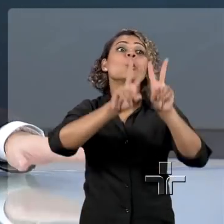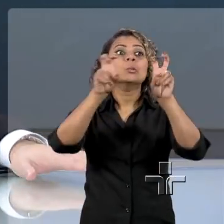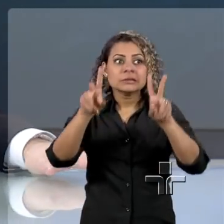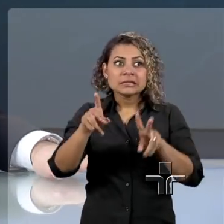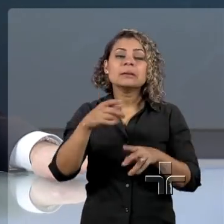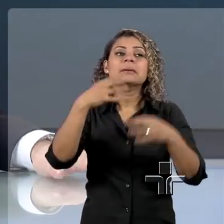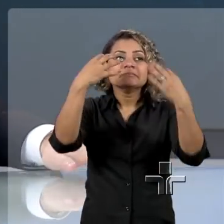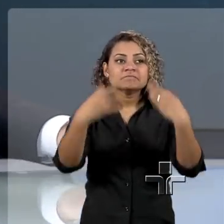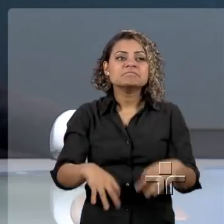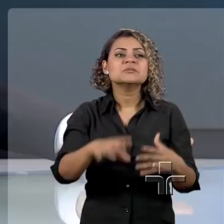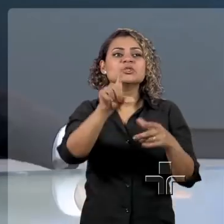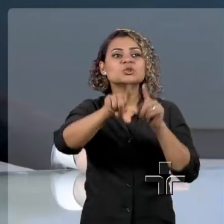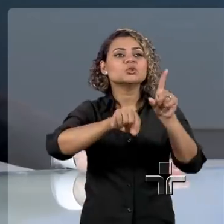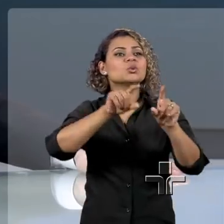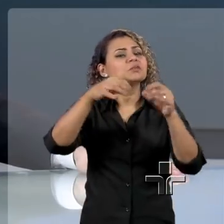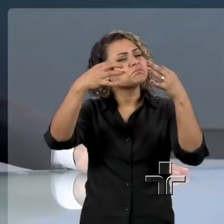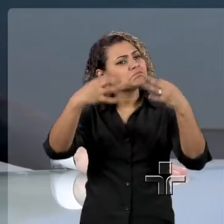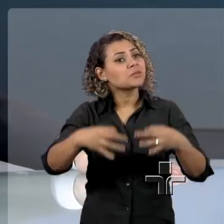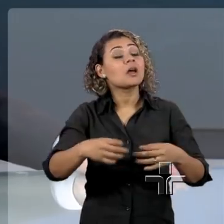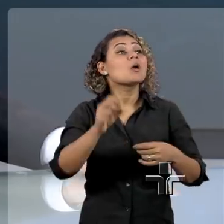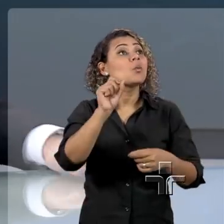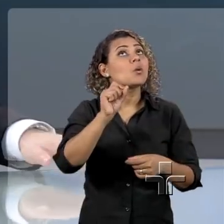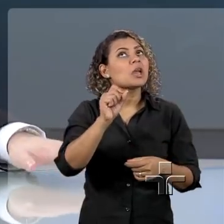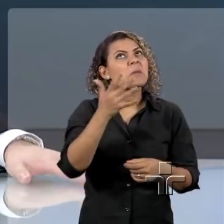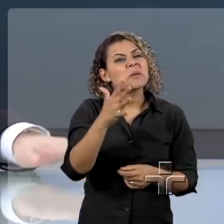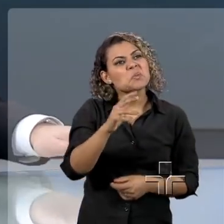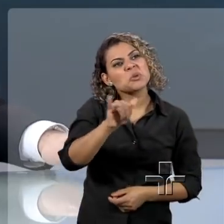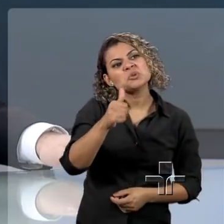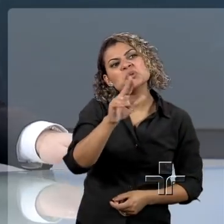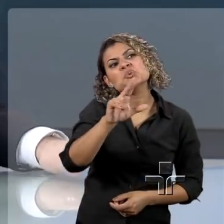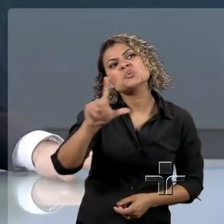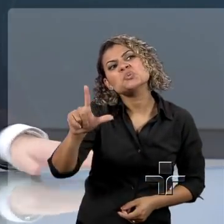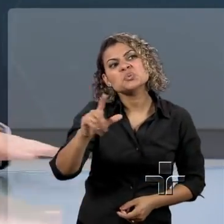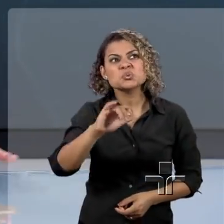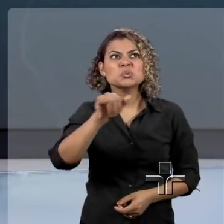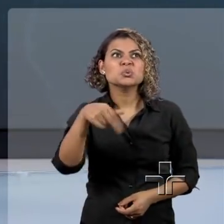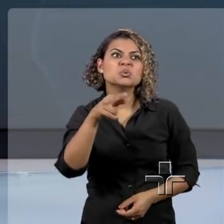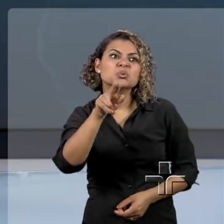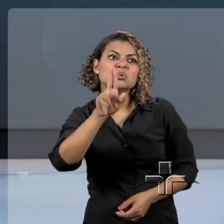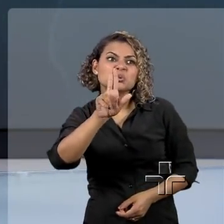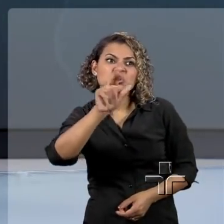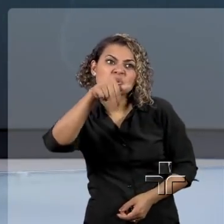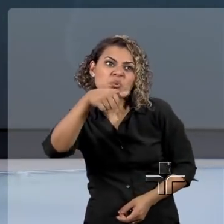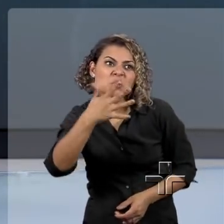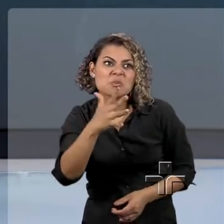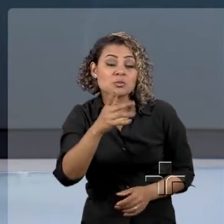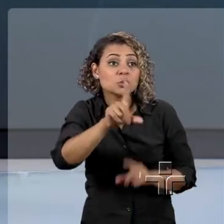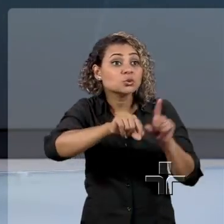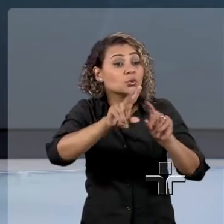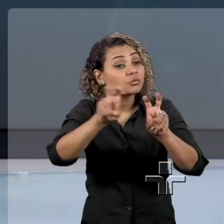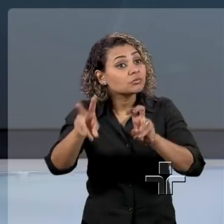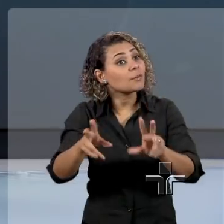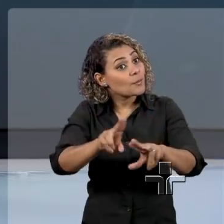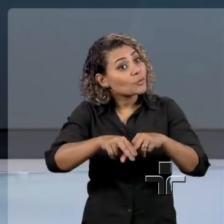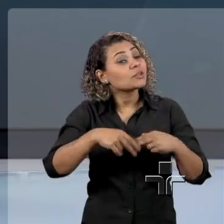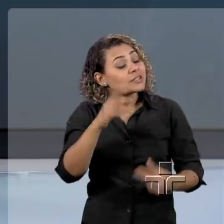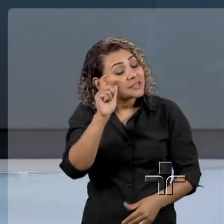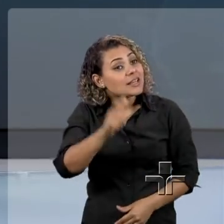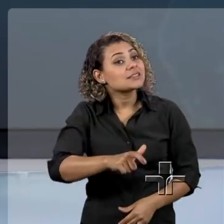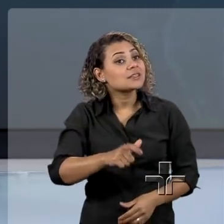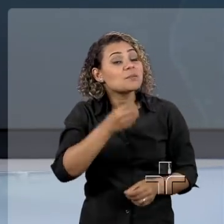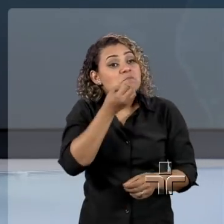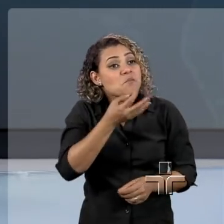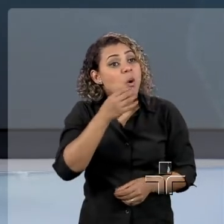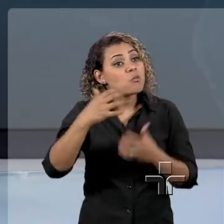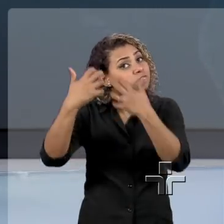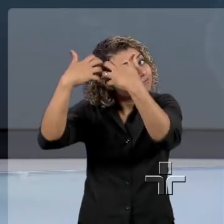eleição, o tema foi escolhido no meio do ano, em meados do ano, junho, julho. Então, assim, muito interessante porque faz com que eles pensem o que o